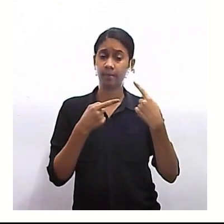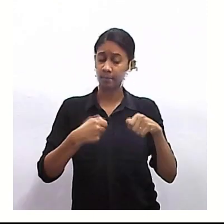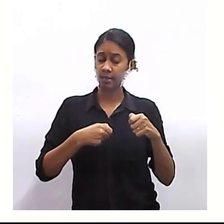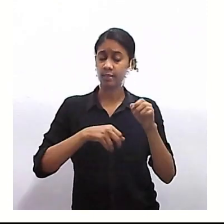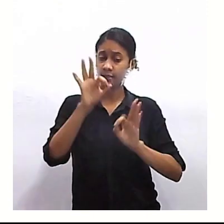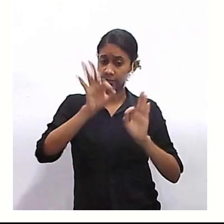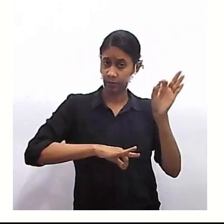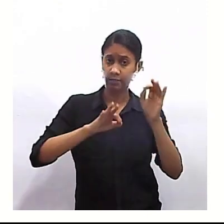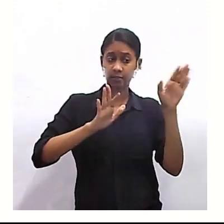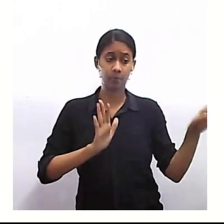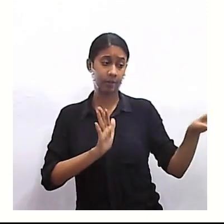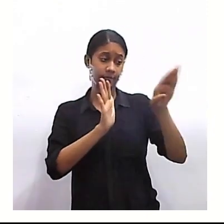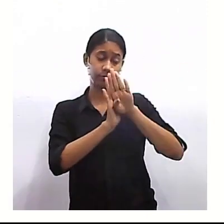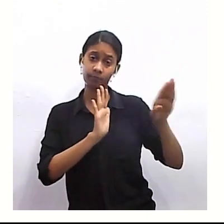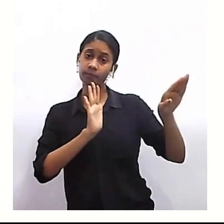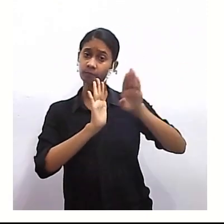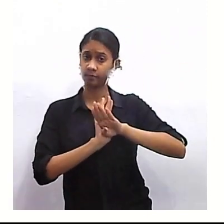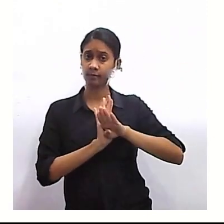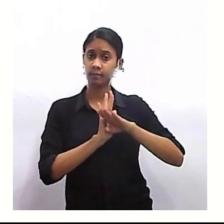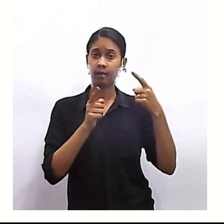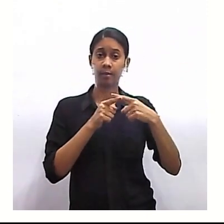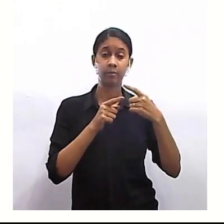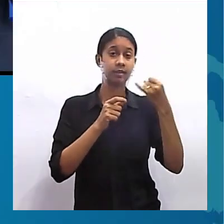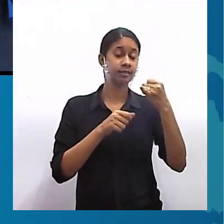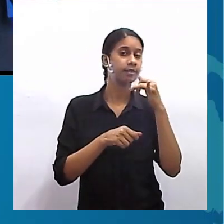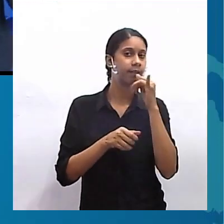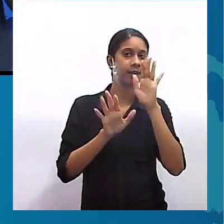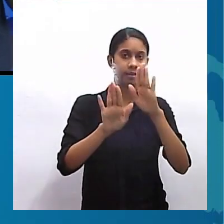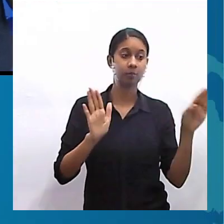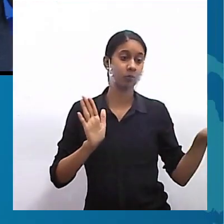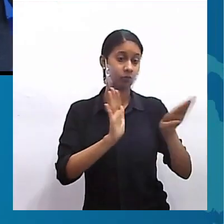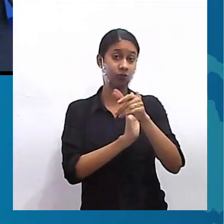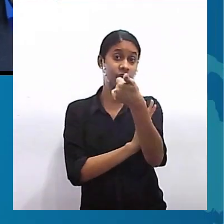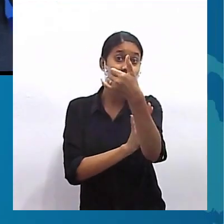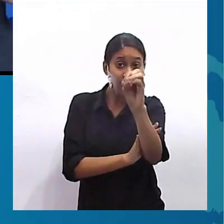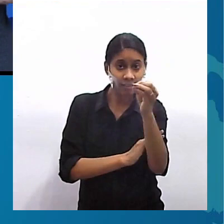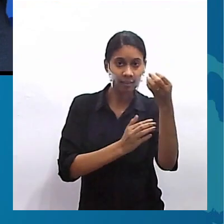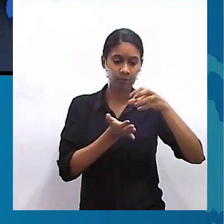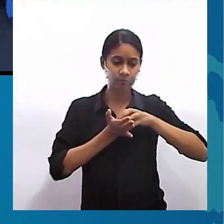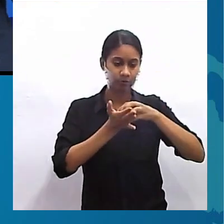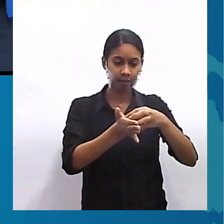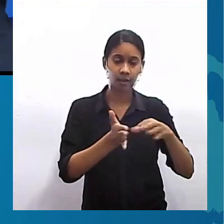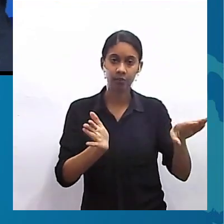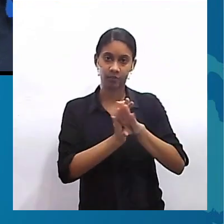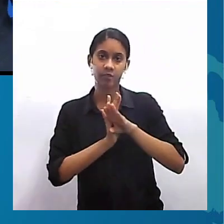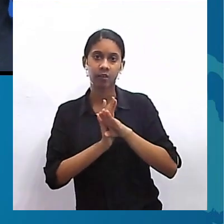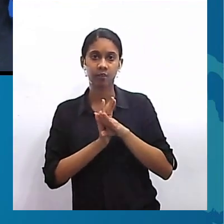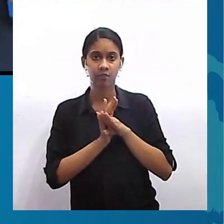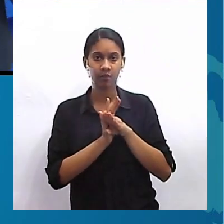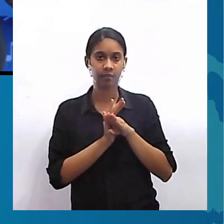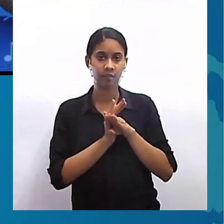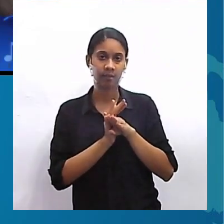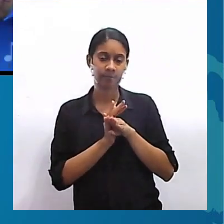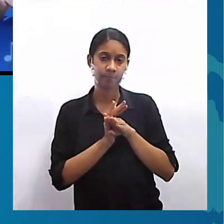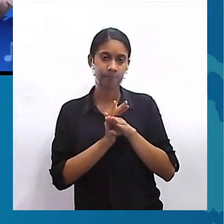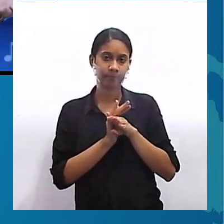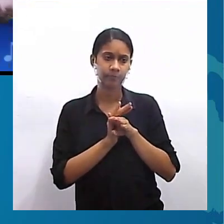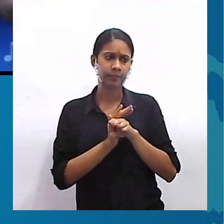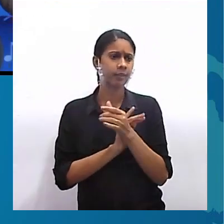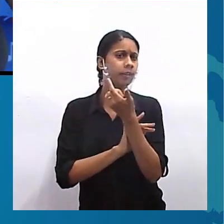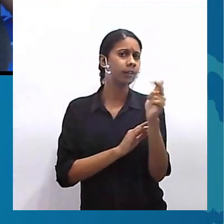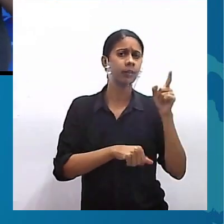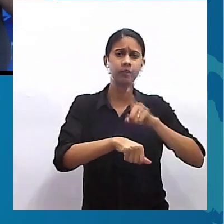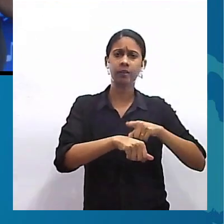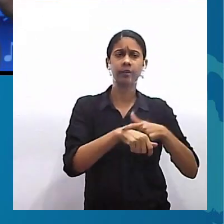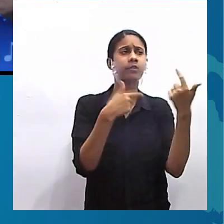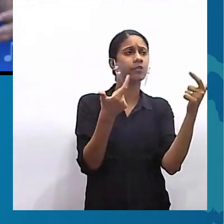tiver esse agendamento, vão chegar 10 veículos de uma vez, hora eu vou receber 10 veículos. 10 veículos, hora não vai